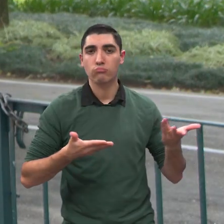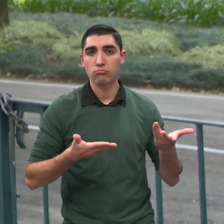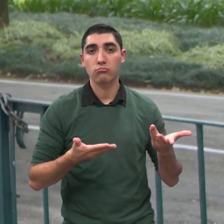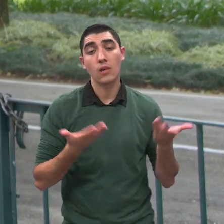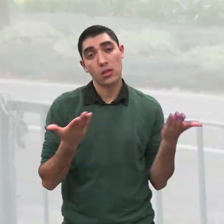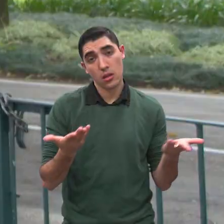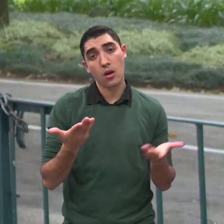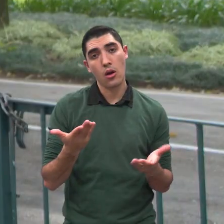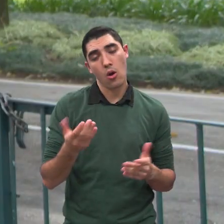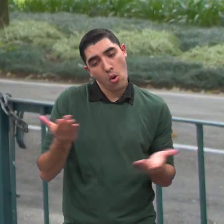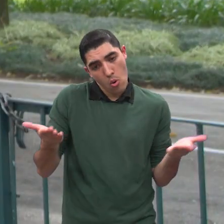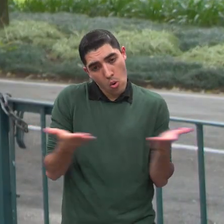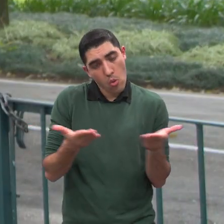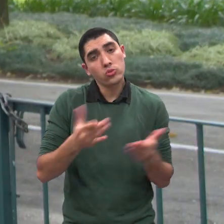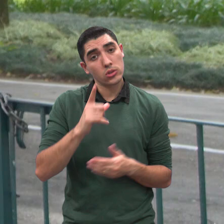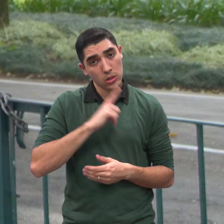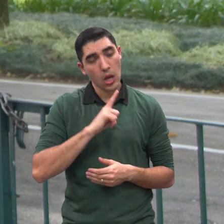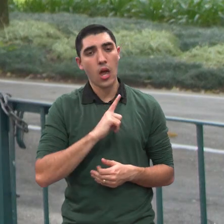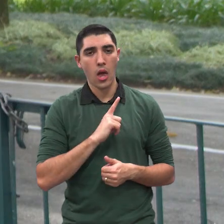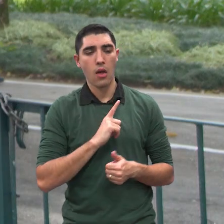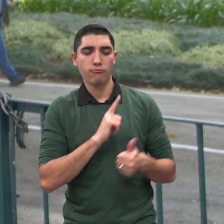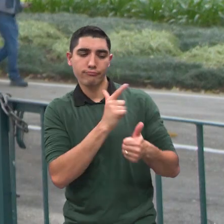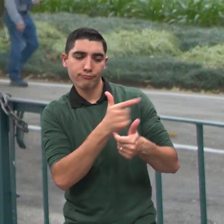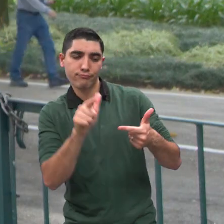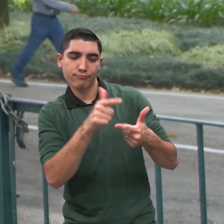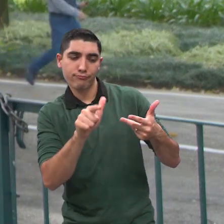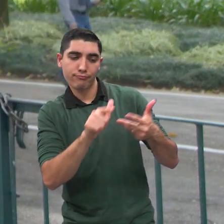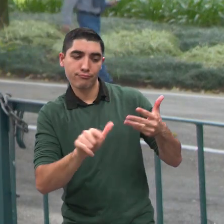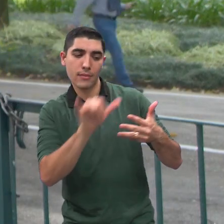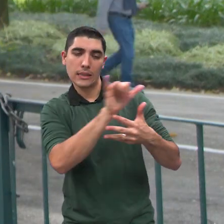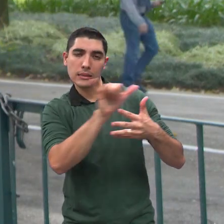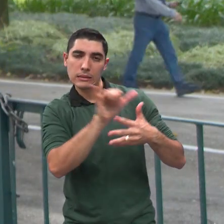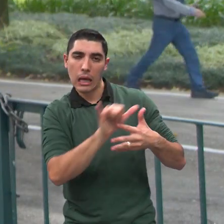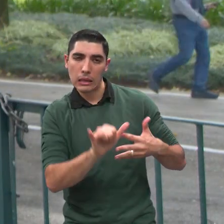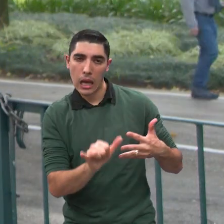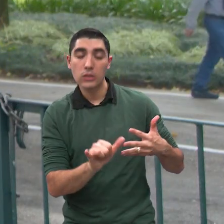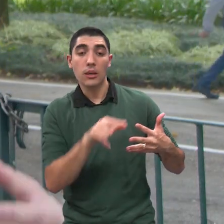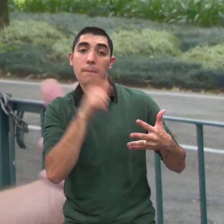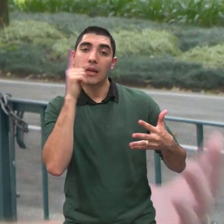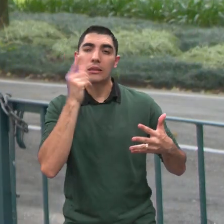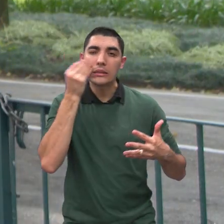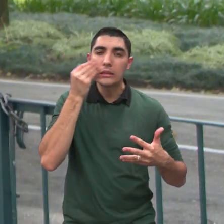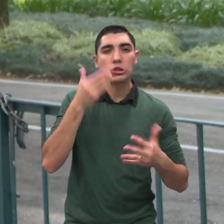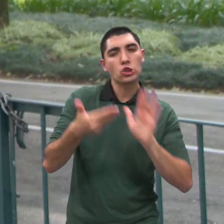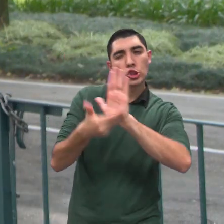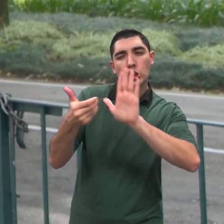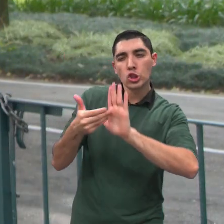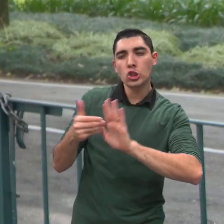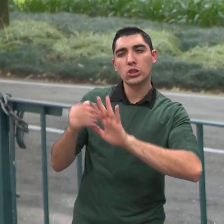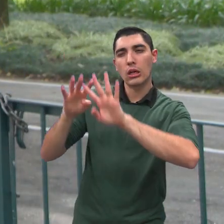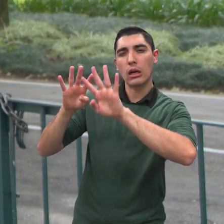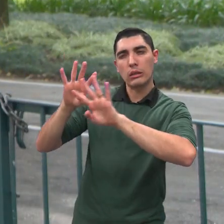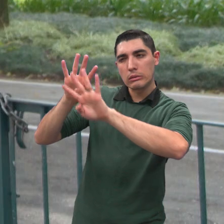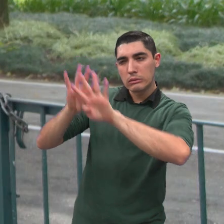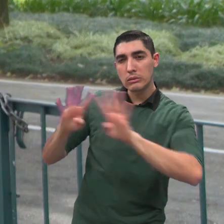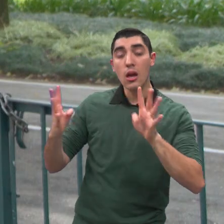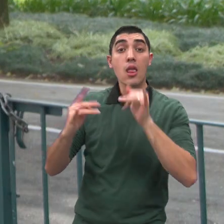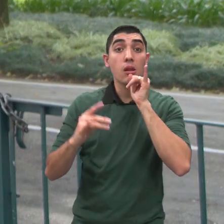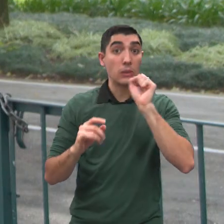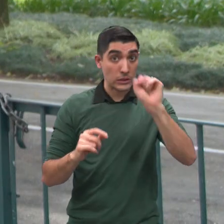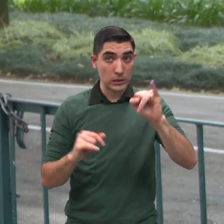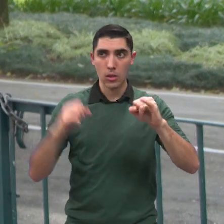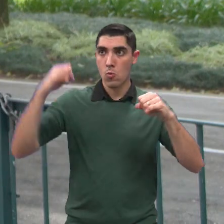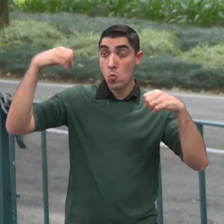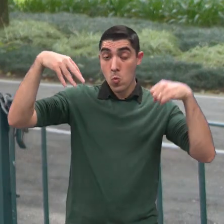orgânico na cidade. Então, assim, hoje em dia a gente já tem outras alternativas que a gente pode ter que facilite a remoção dessas grades, né? Por exemplo, uma